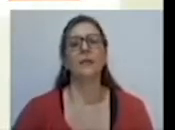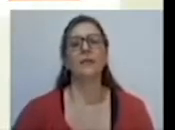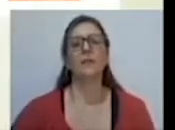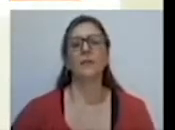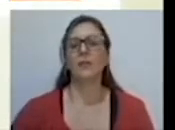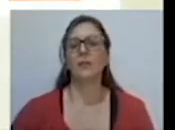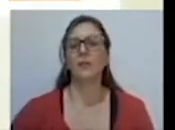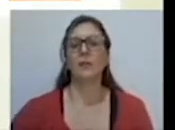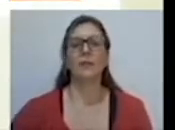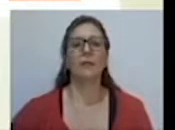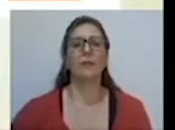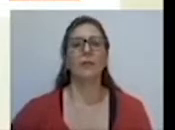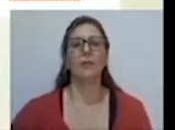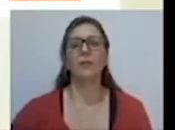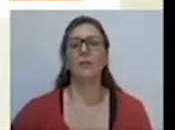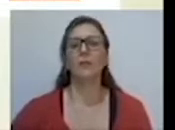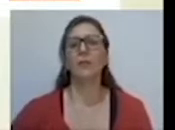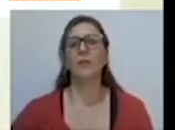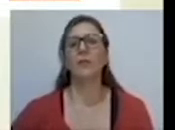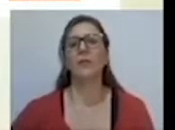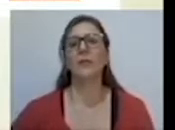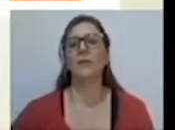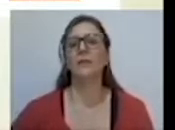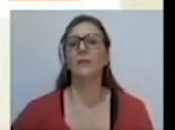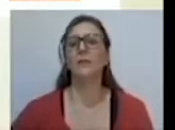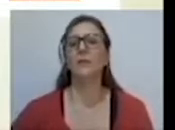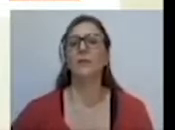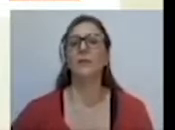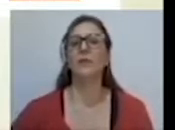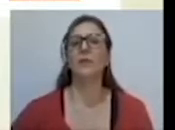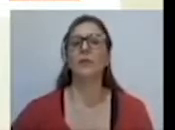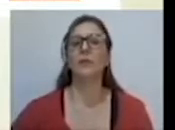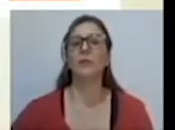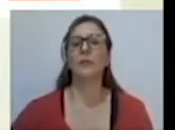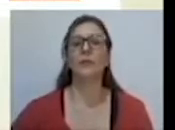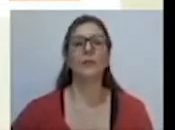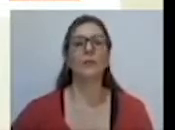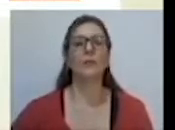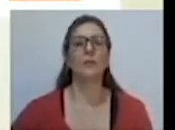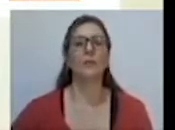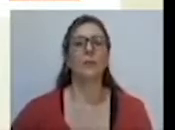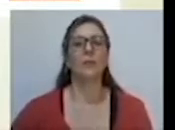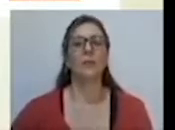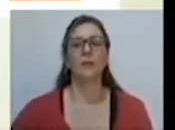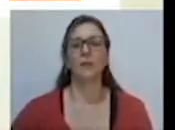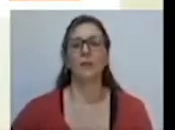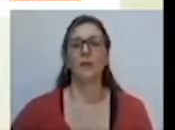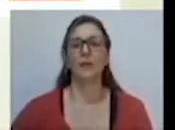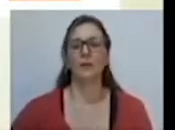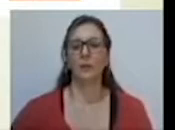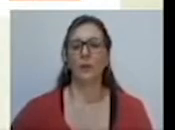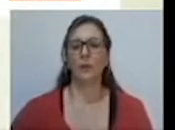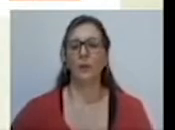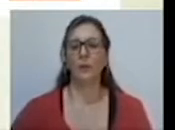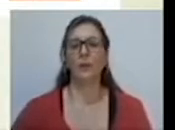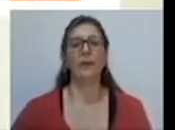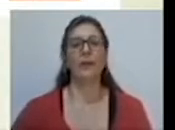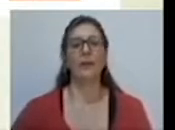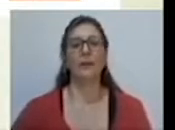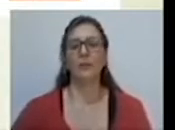Na revisão da nossa aula anterior, vamos recordar as estruturas que formam o coração. Ele é formado